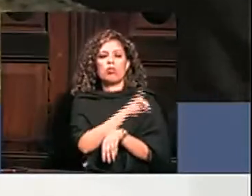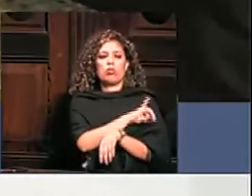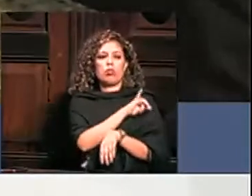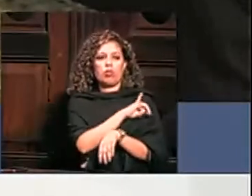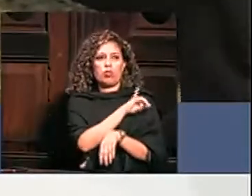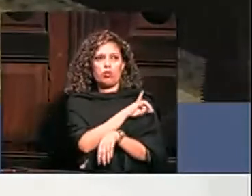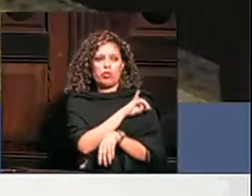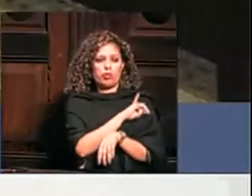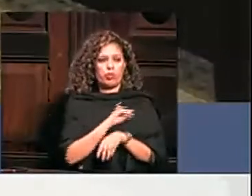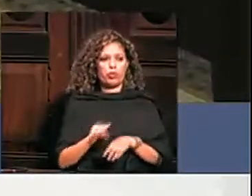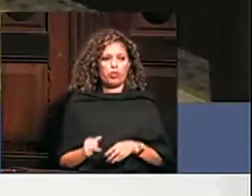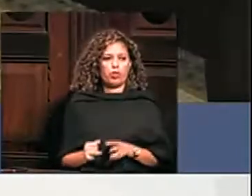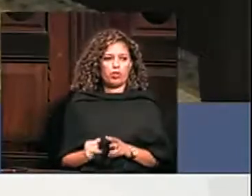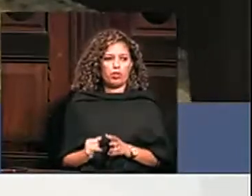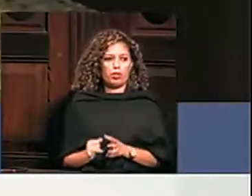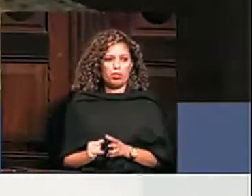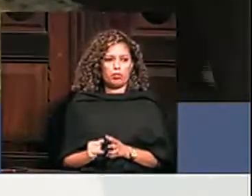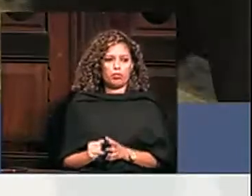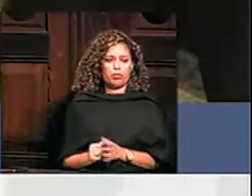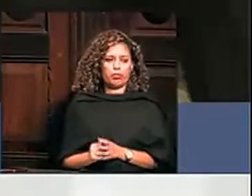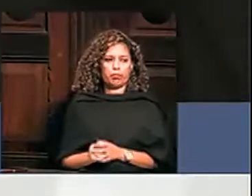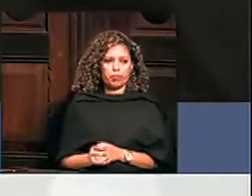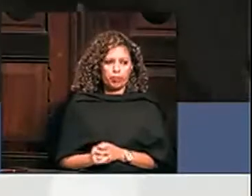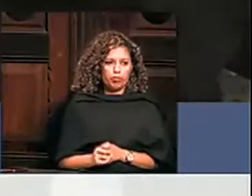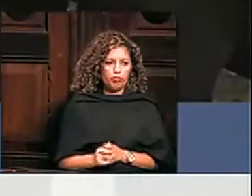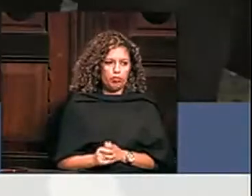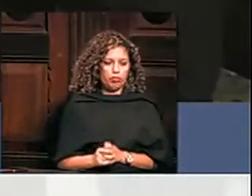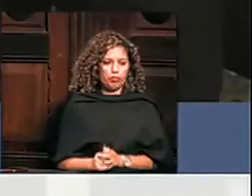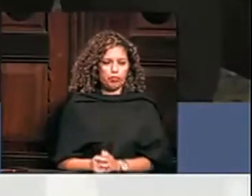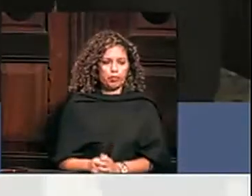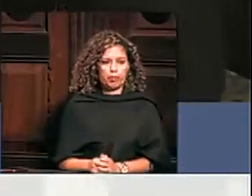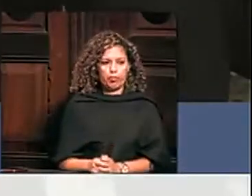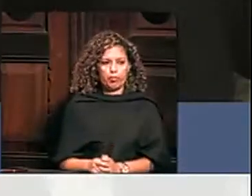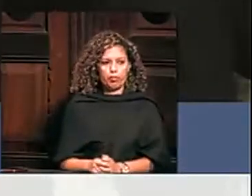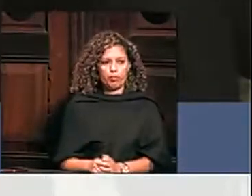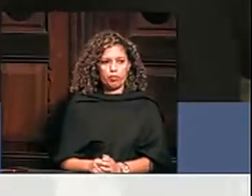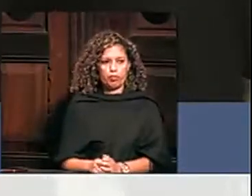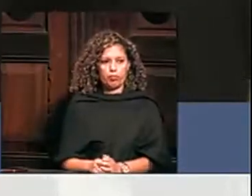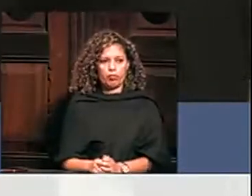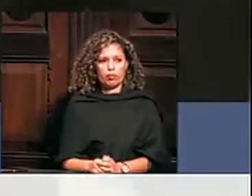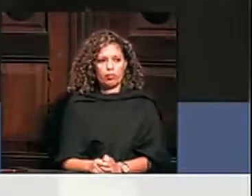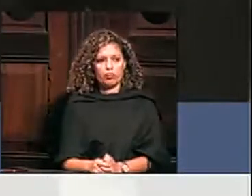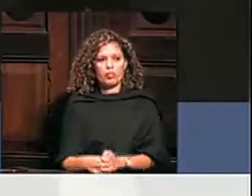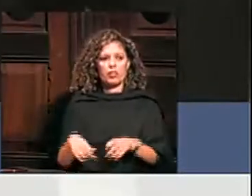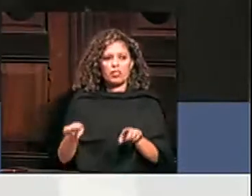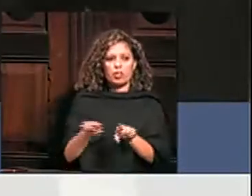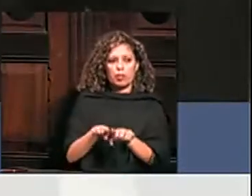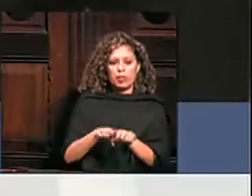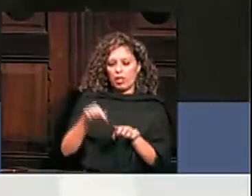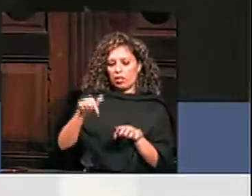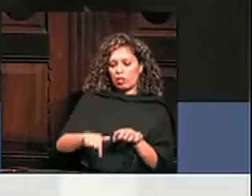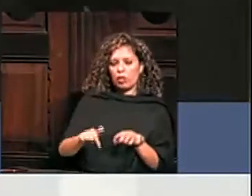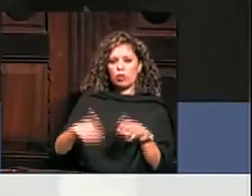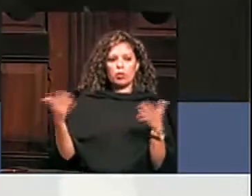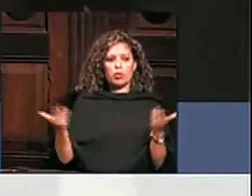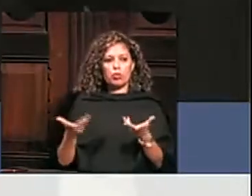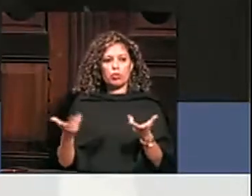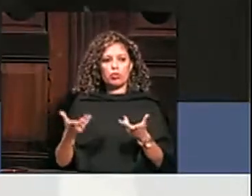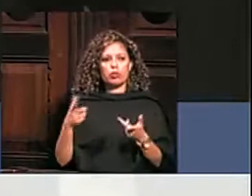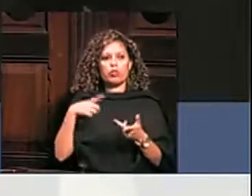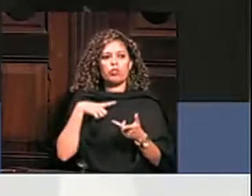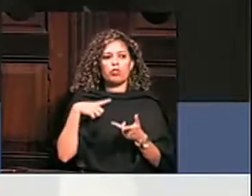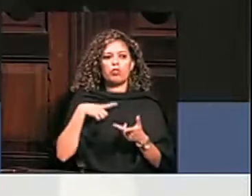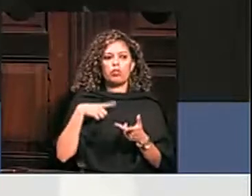desse Parlamento, que foi a aprovação da venda da SEDAI. No outro sentido, tivemos aqui a criação